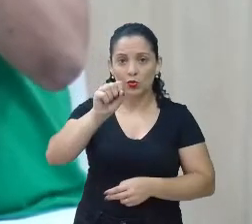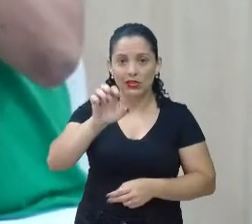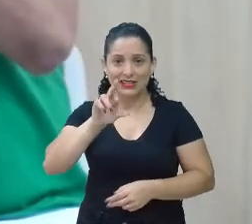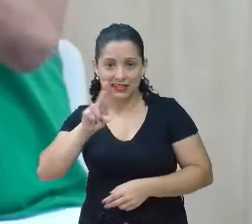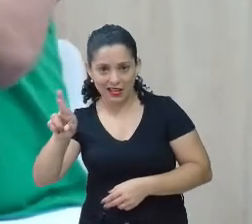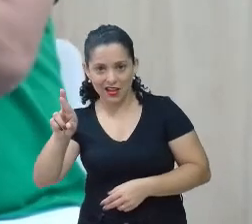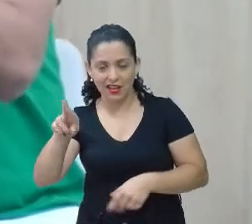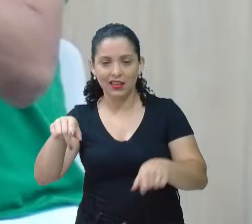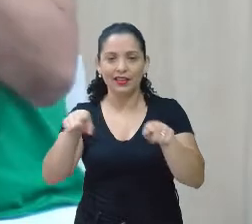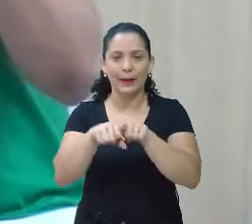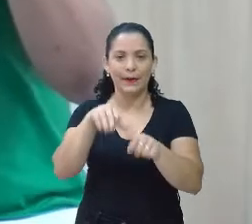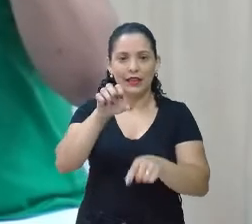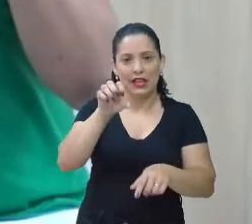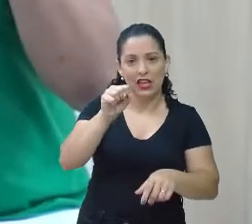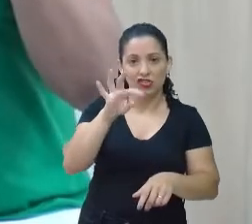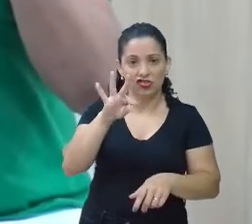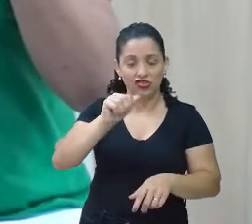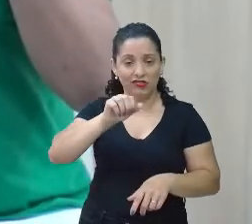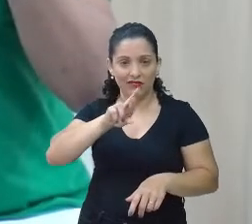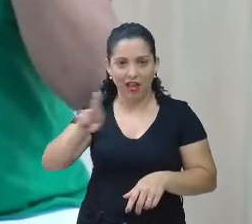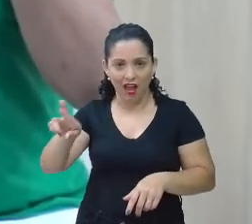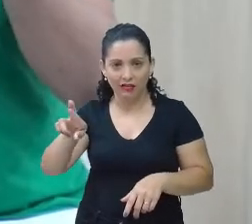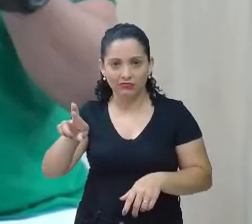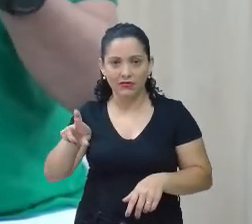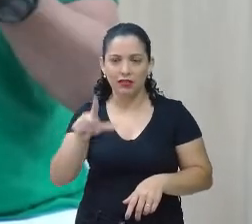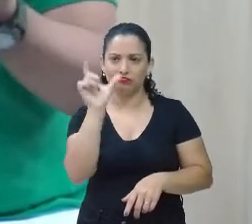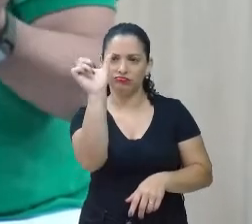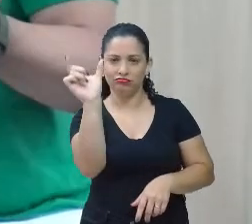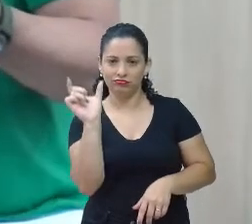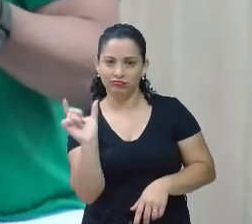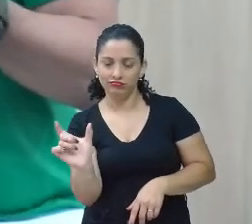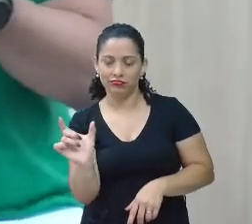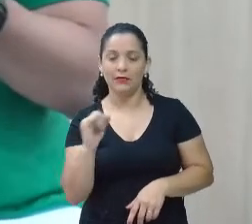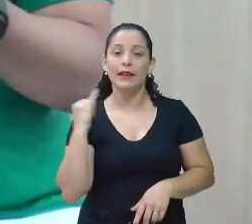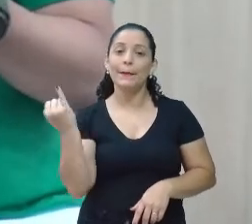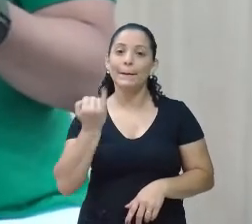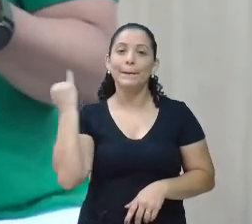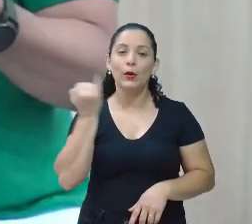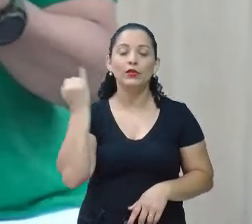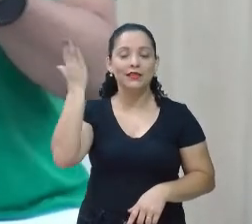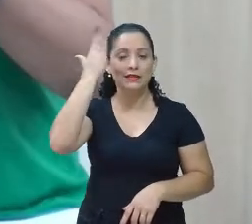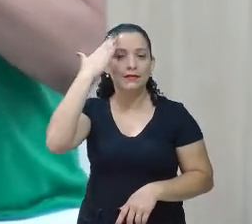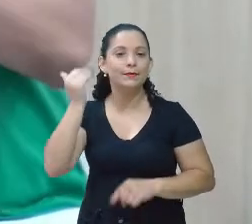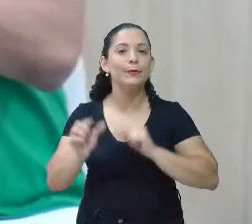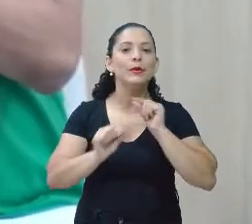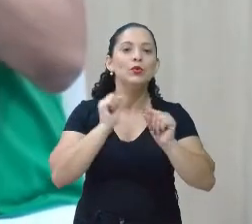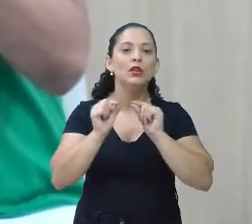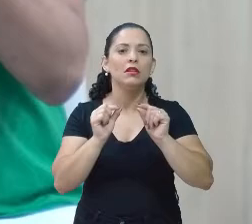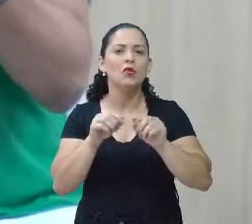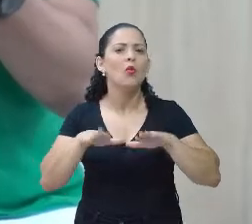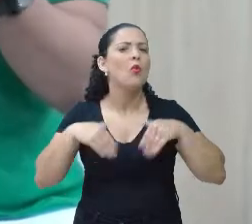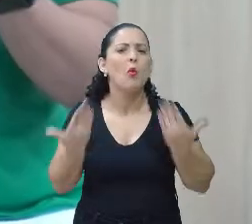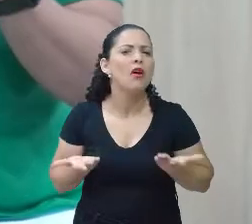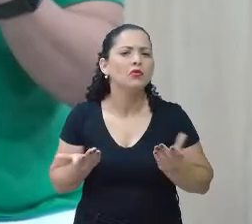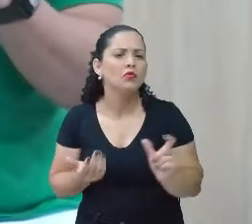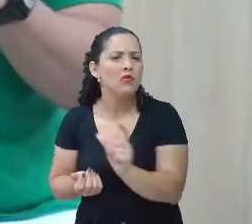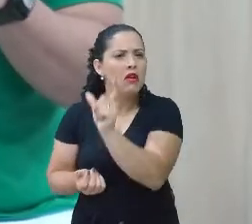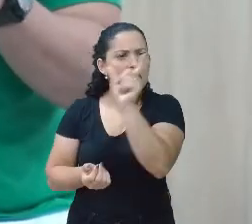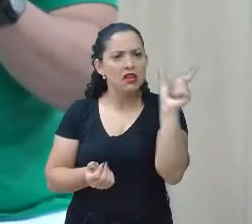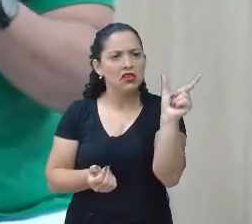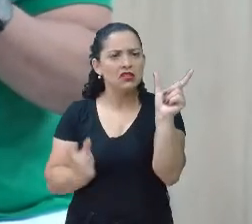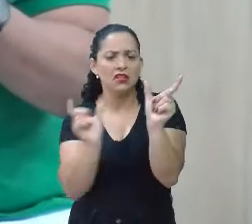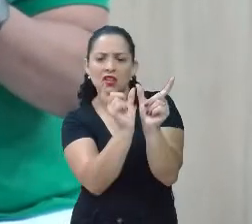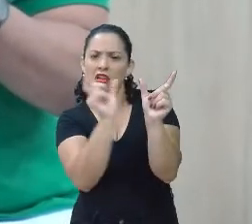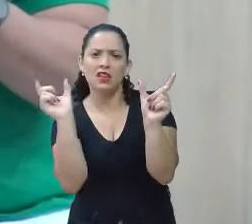mesmo tempo o verbo estar, é importante a gente entender que quando você vai usar, você vai perguntar o seguinte, então, quando vai ser um, quando vai ser outro? Claro